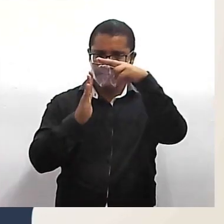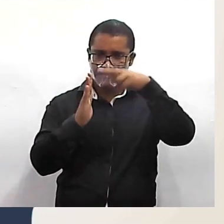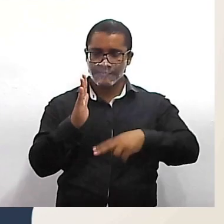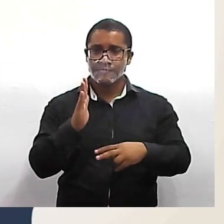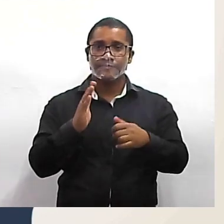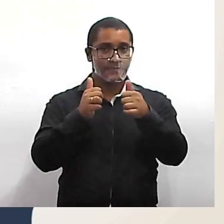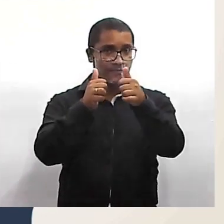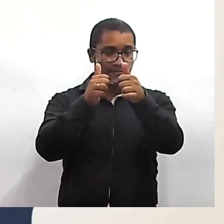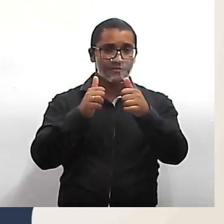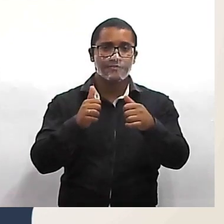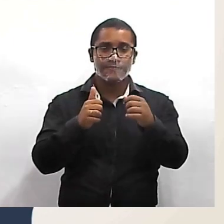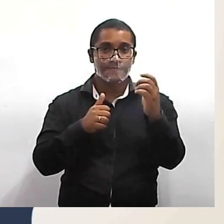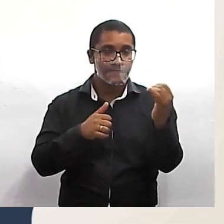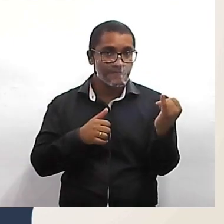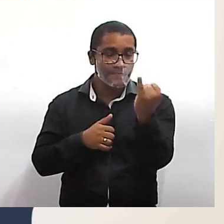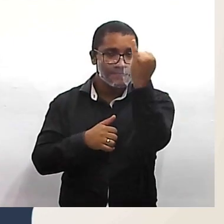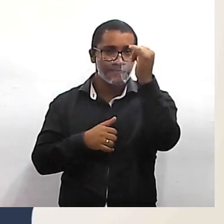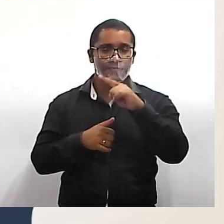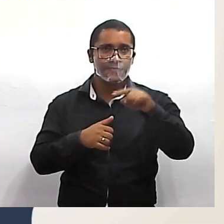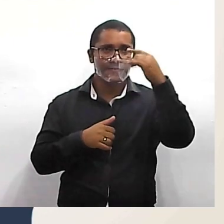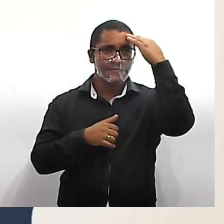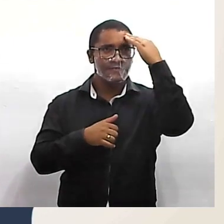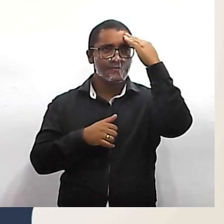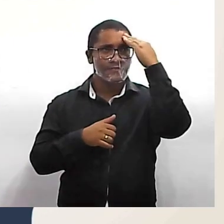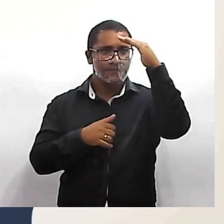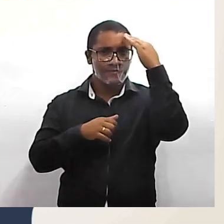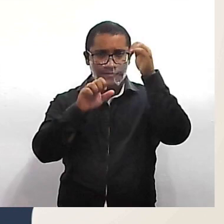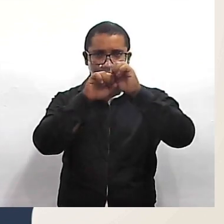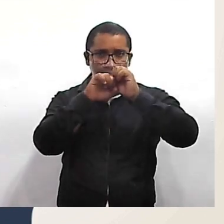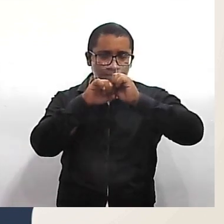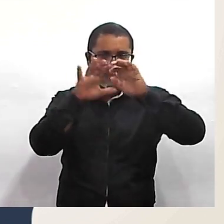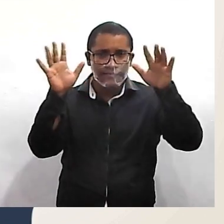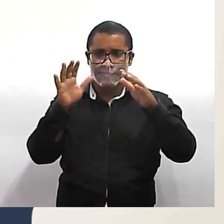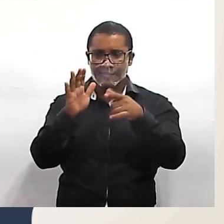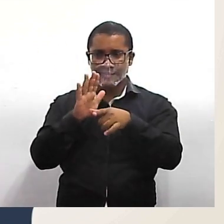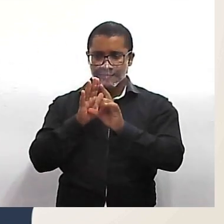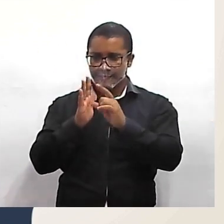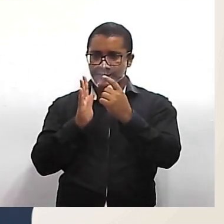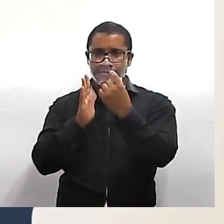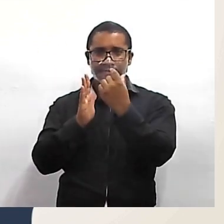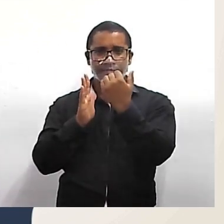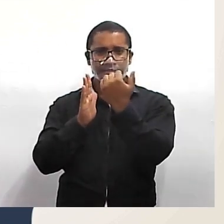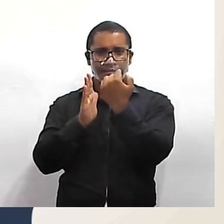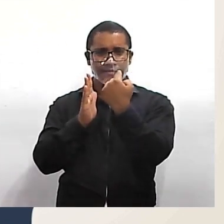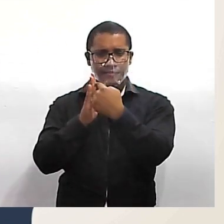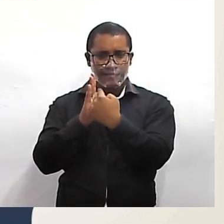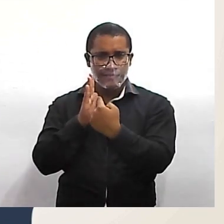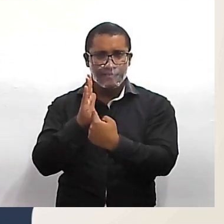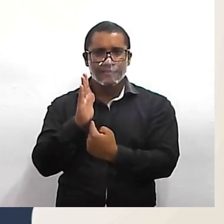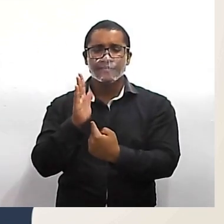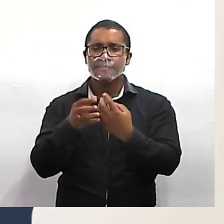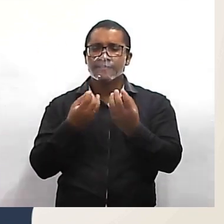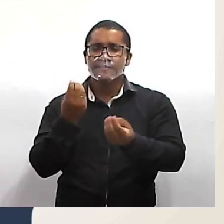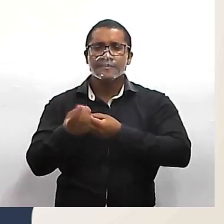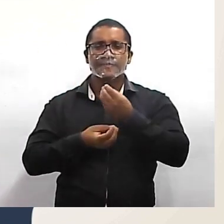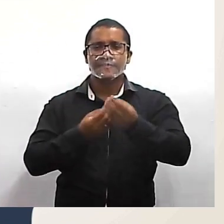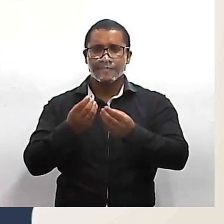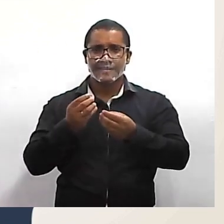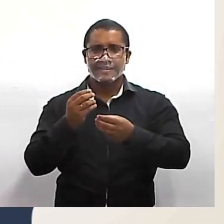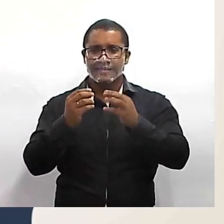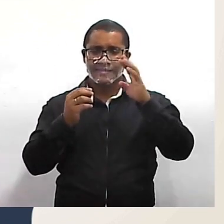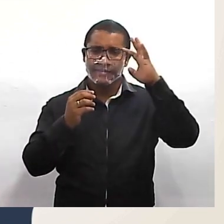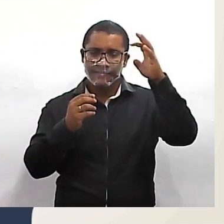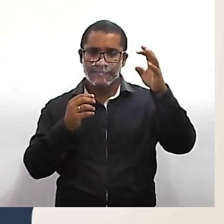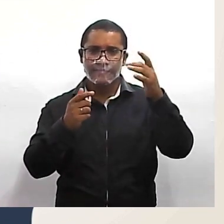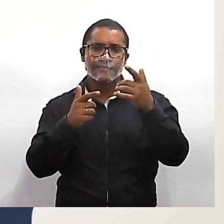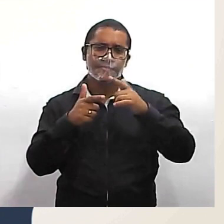O importante é entender o raciocínio por trás da programação, ou seja, como resolver um problema de maneira